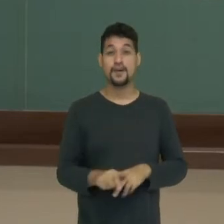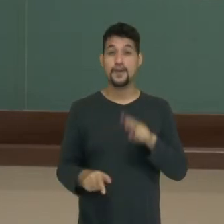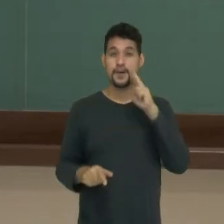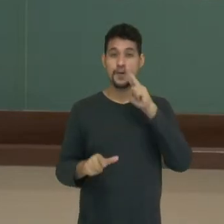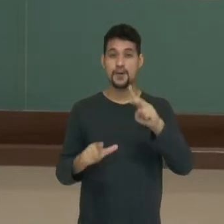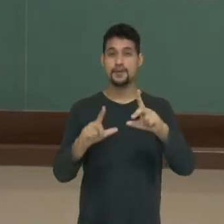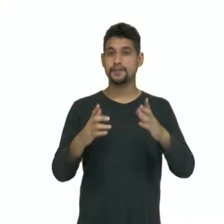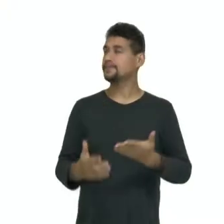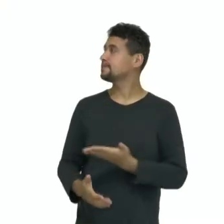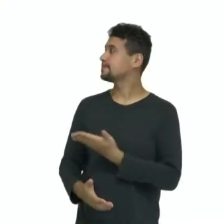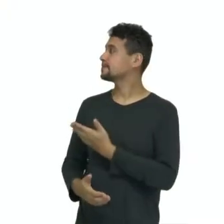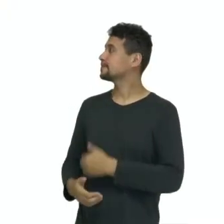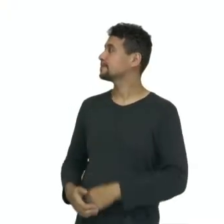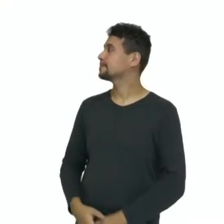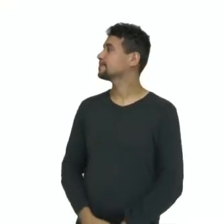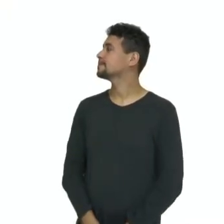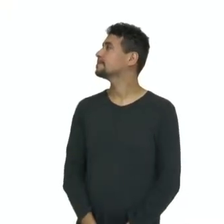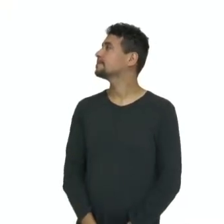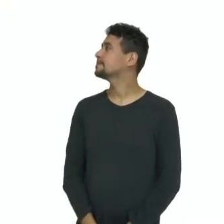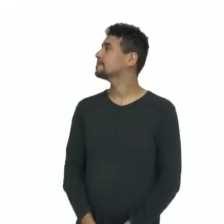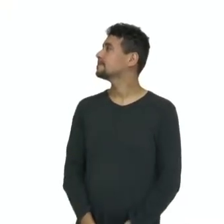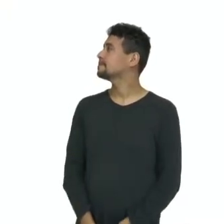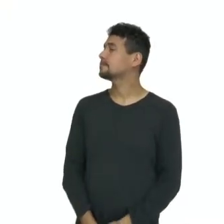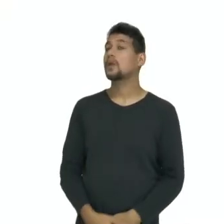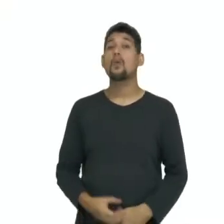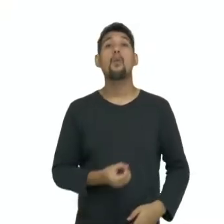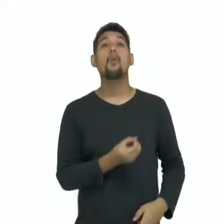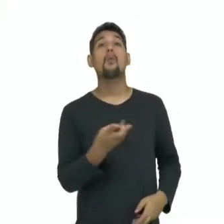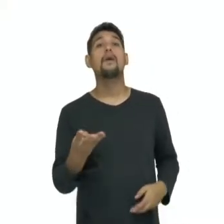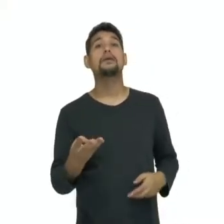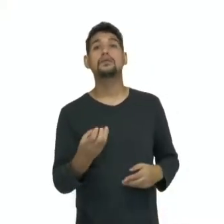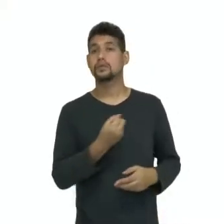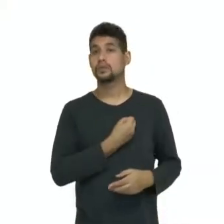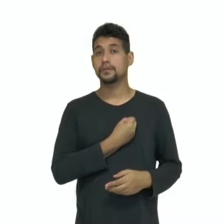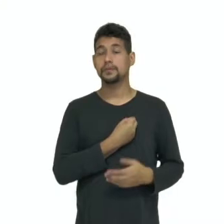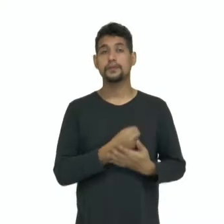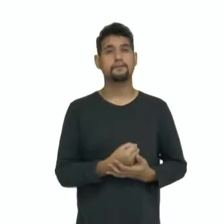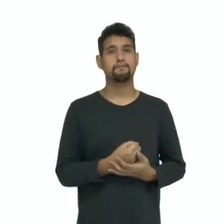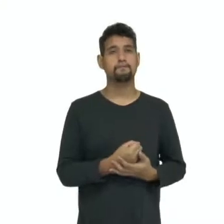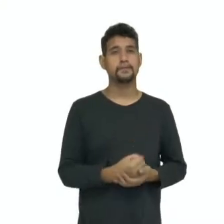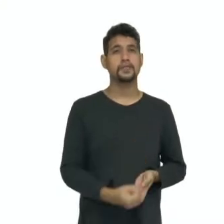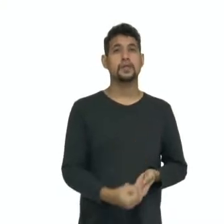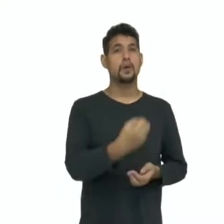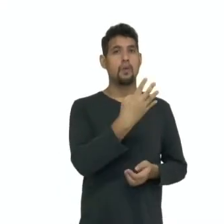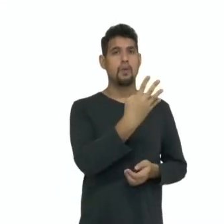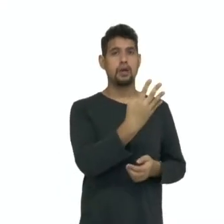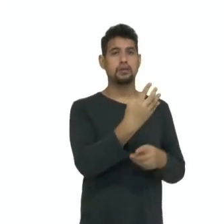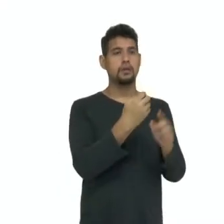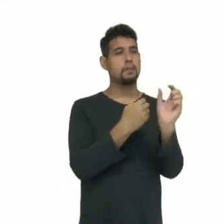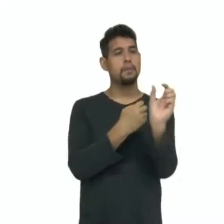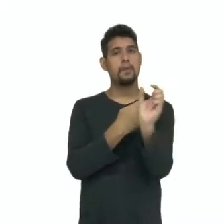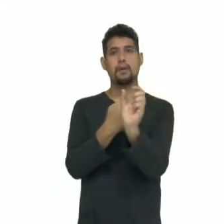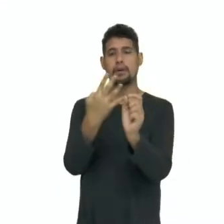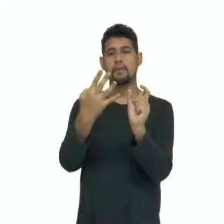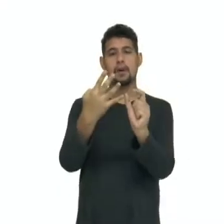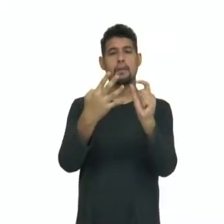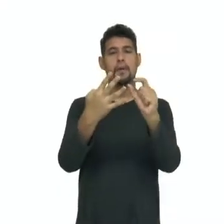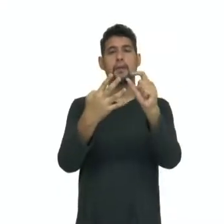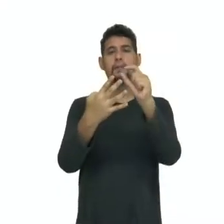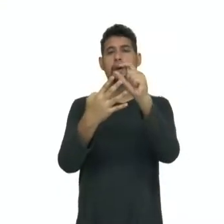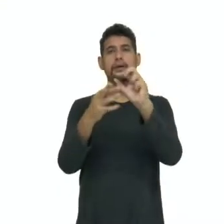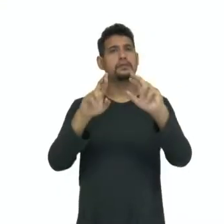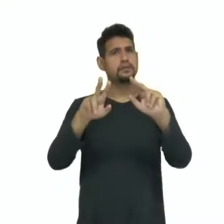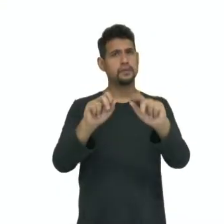neste exercício. Quantos números de 4 algarismos diferentes